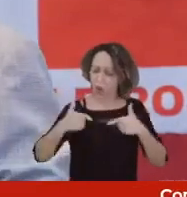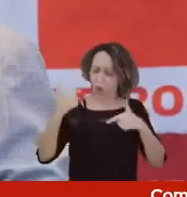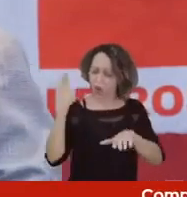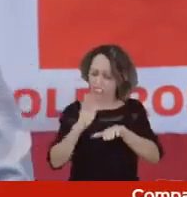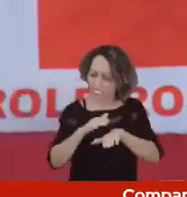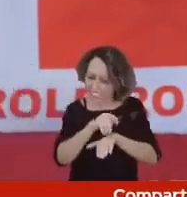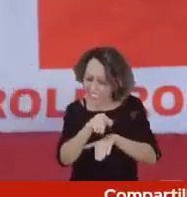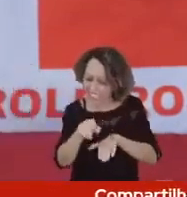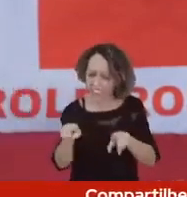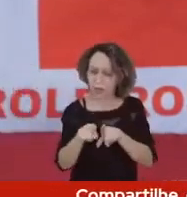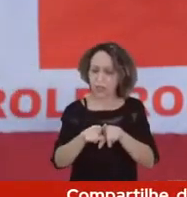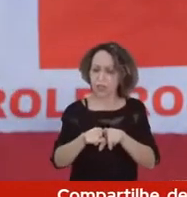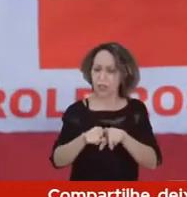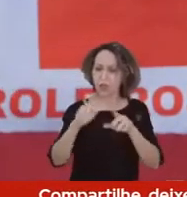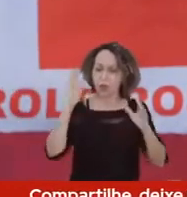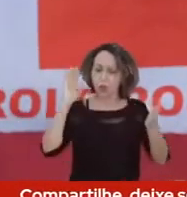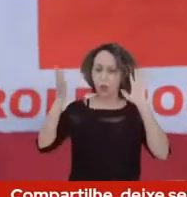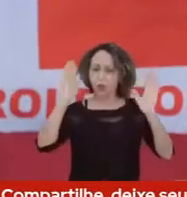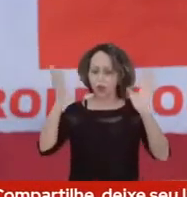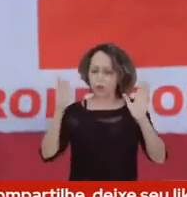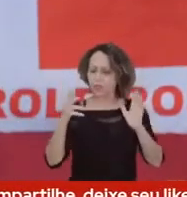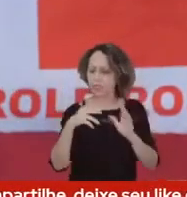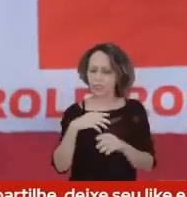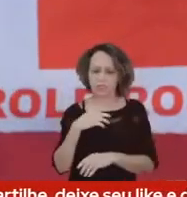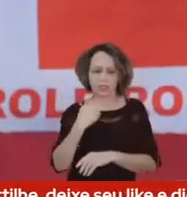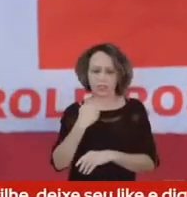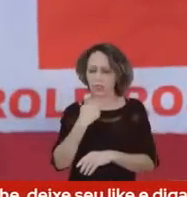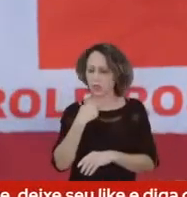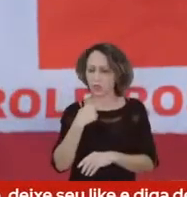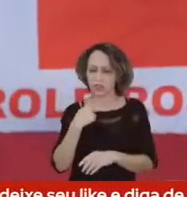diesel, também ele tem que saber que essa luta é dele.